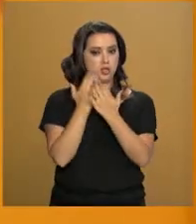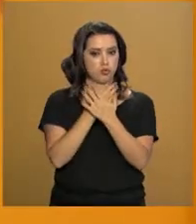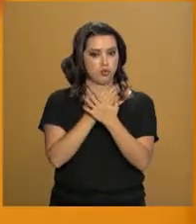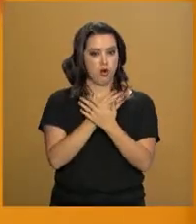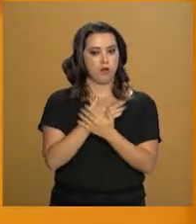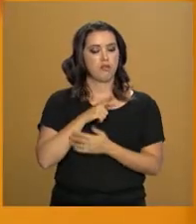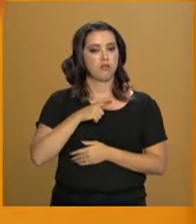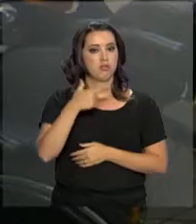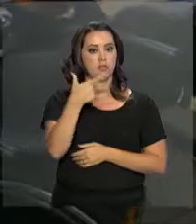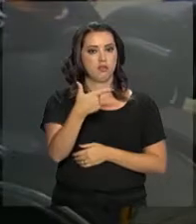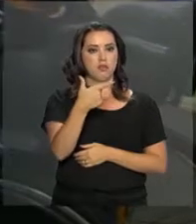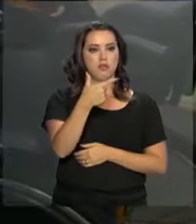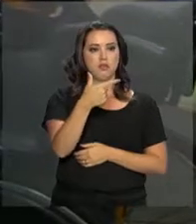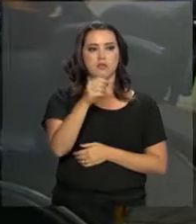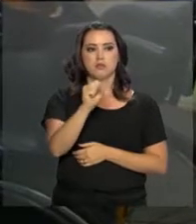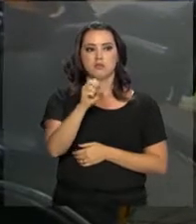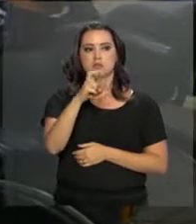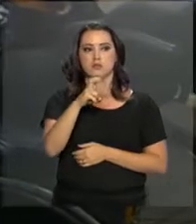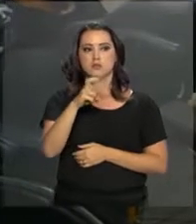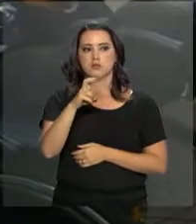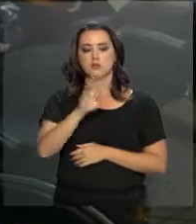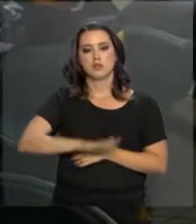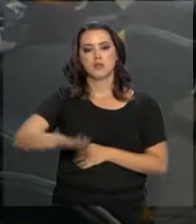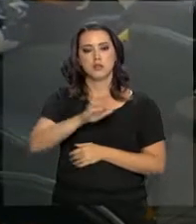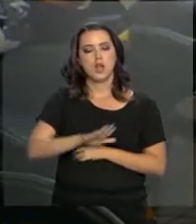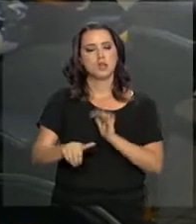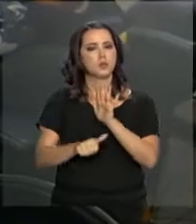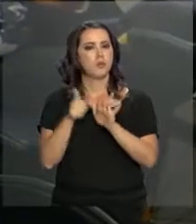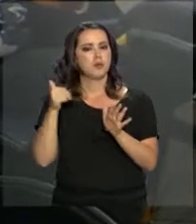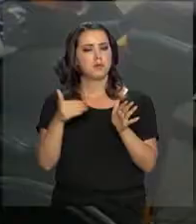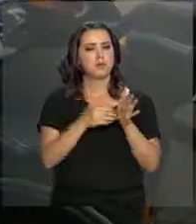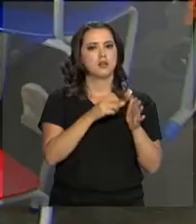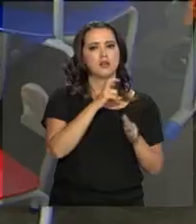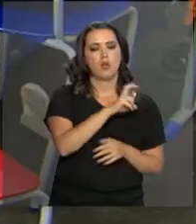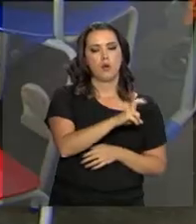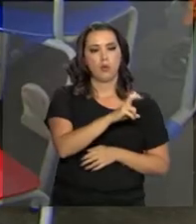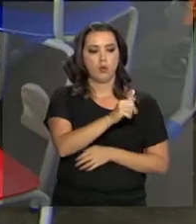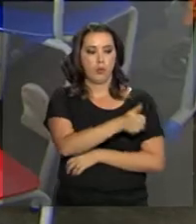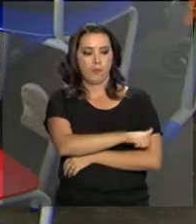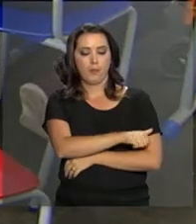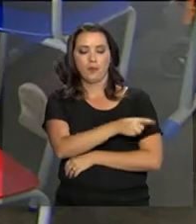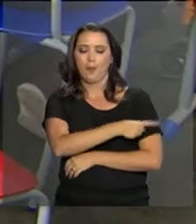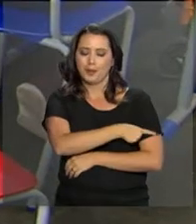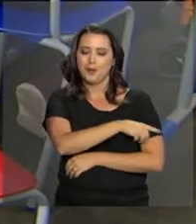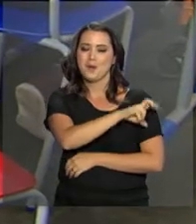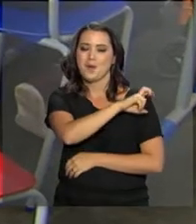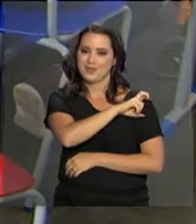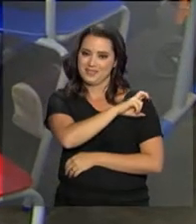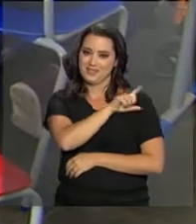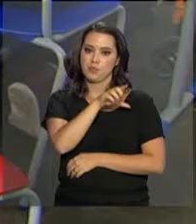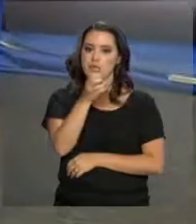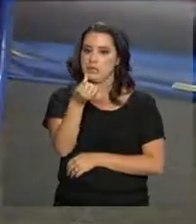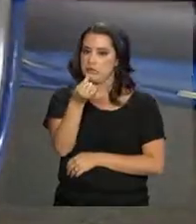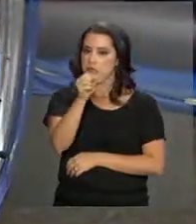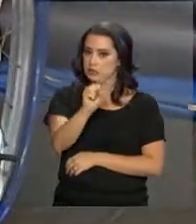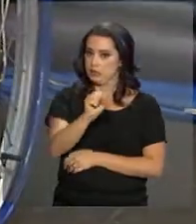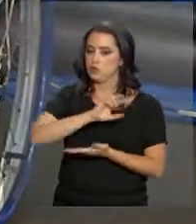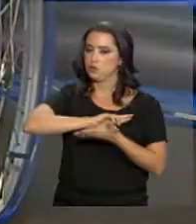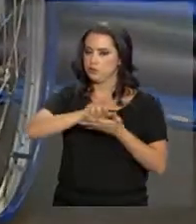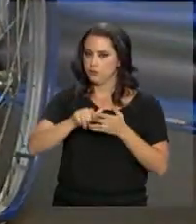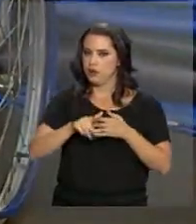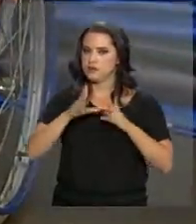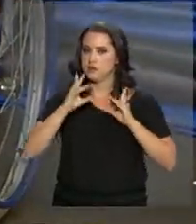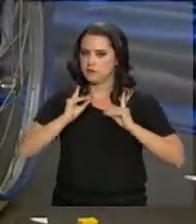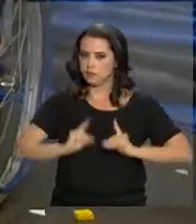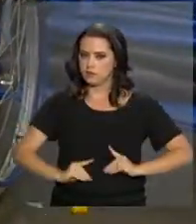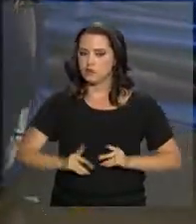estudam 285 crianças do primeiro ao quinto ano do ensino fundamental, 68 delas com algum tipo de